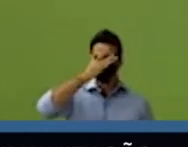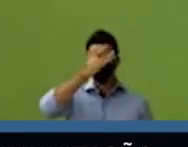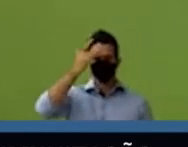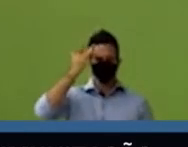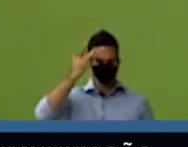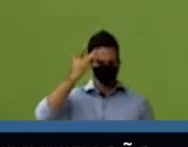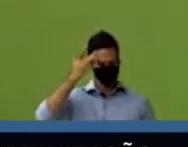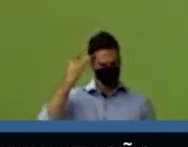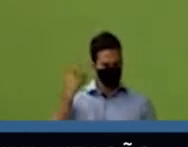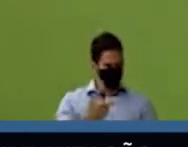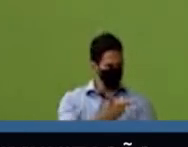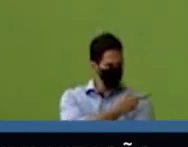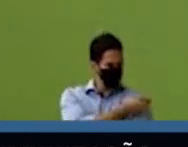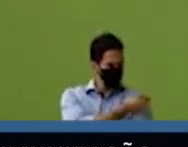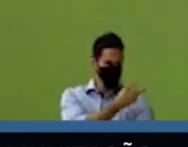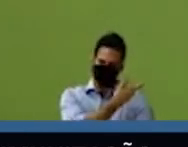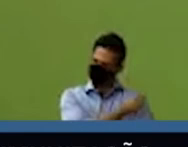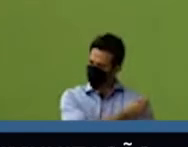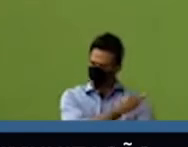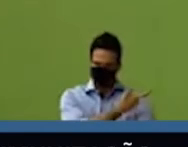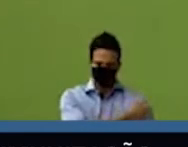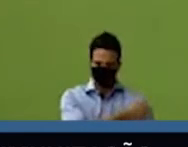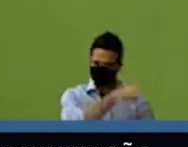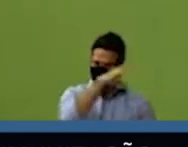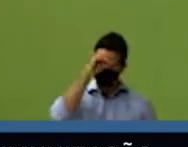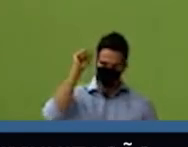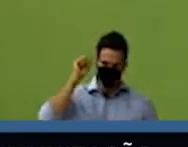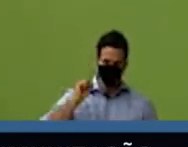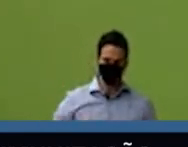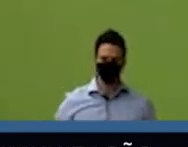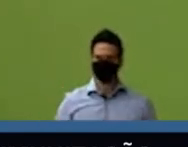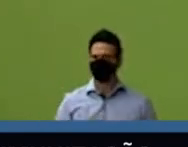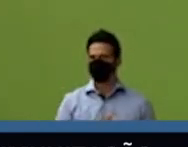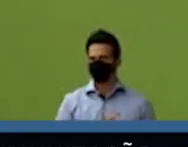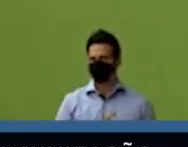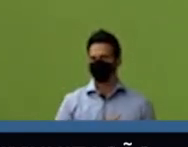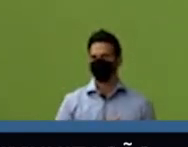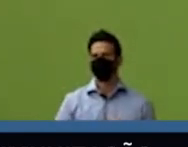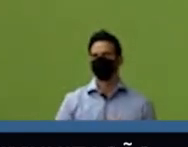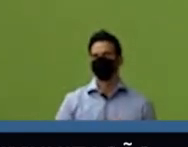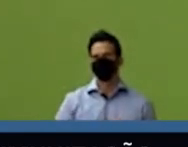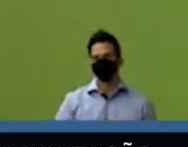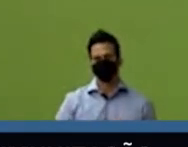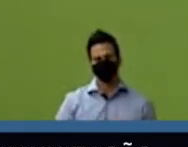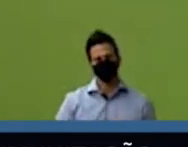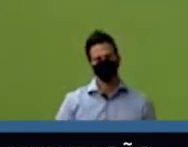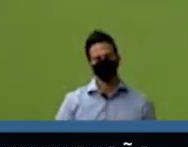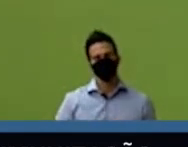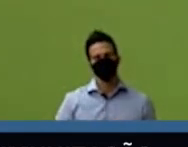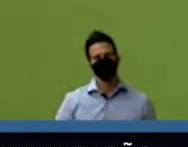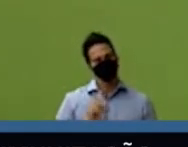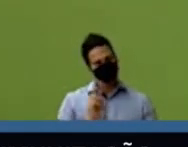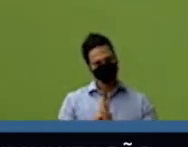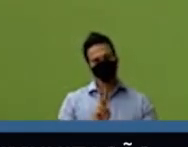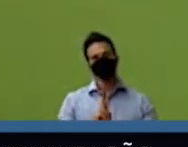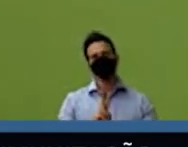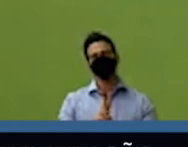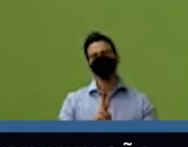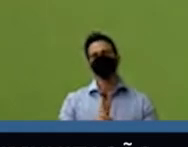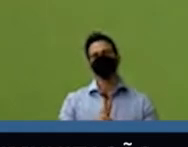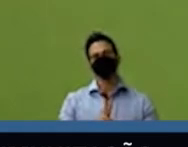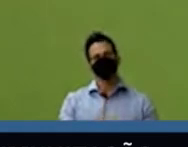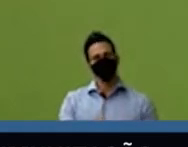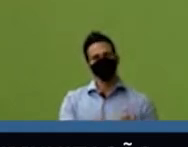pessoas foram vacinadas do Mato Grosso e nós vamos ter de fato a preservação da vida dessas pessoas